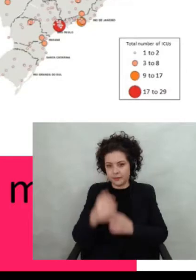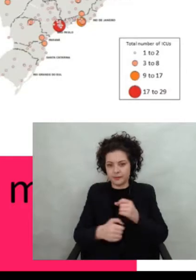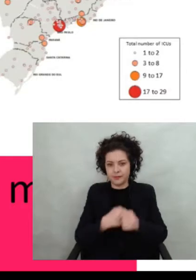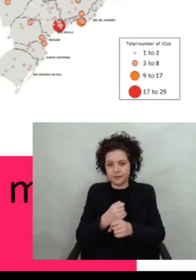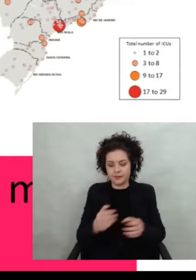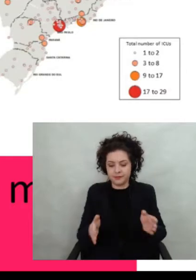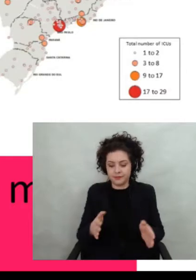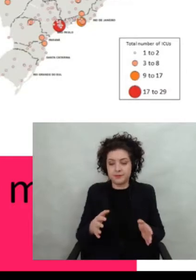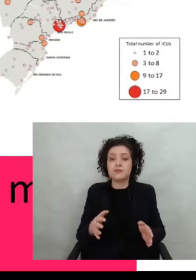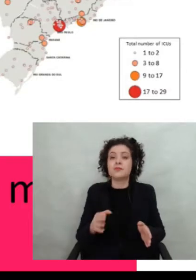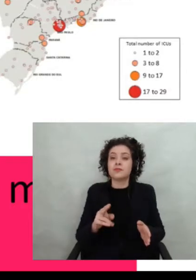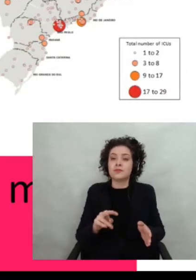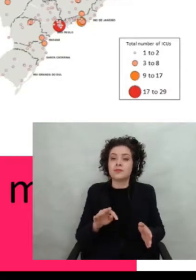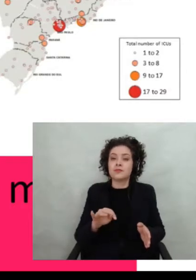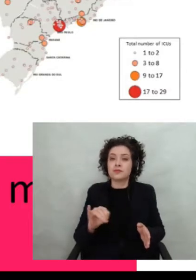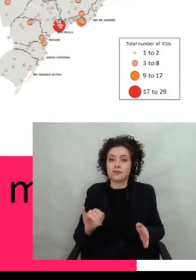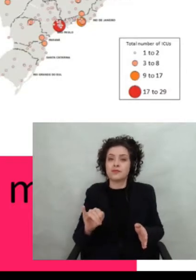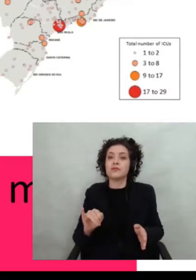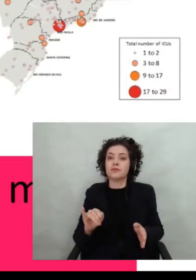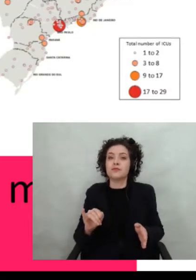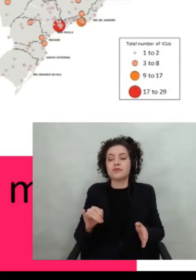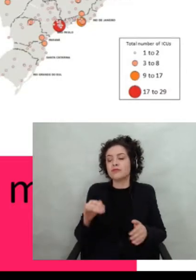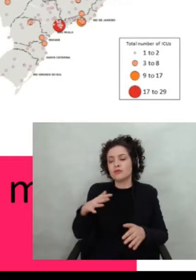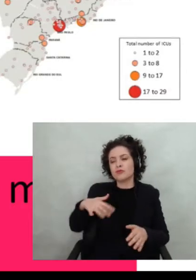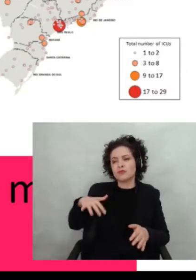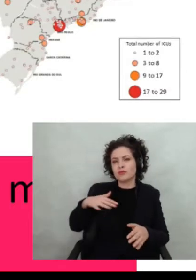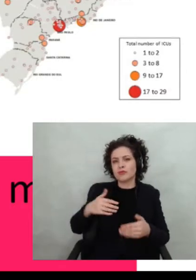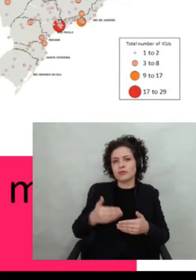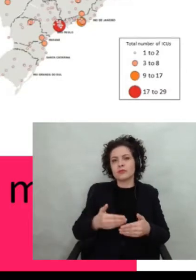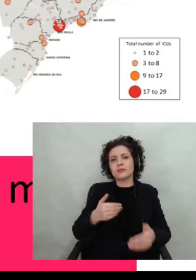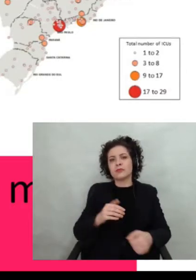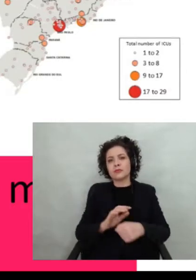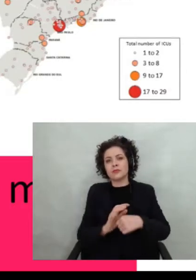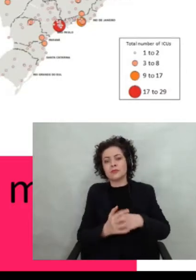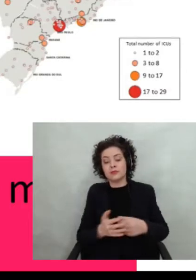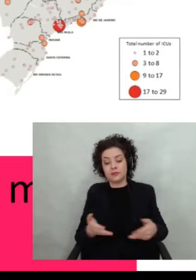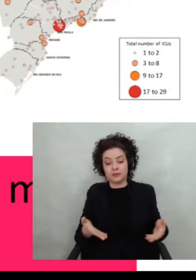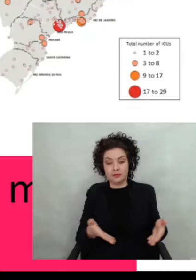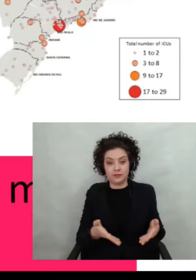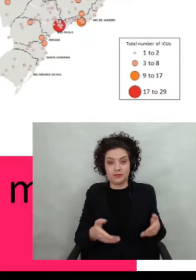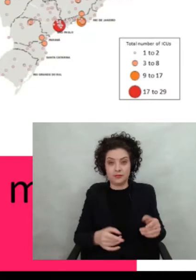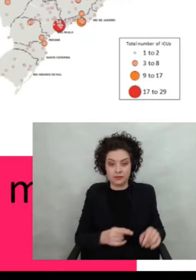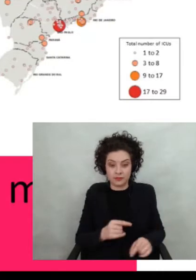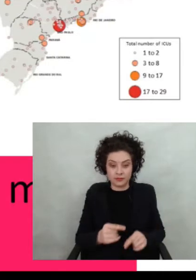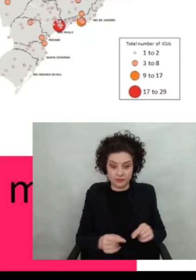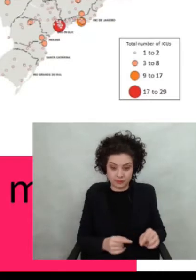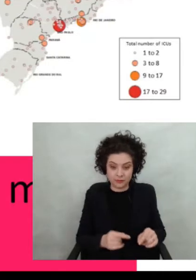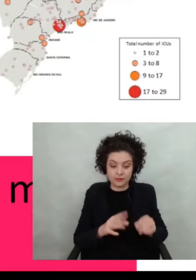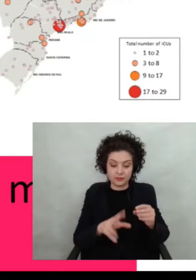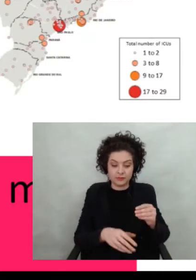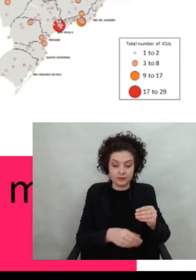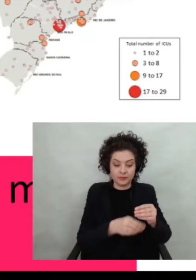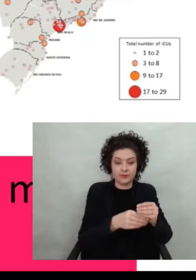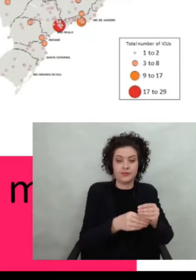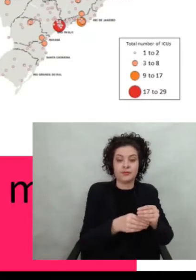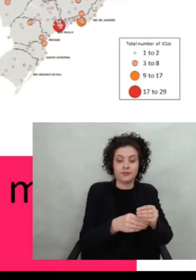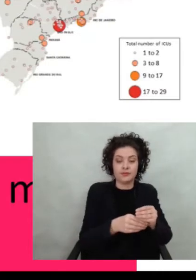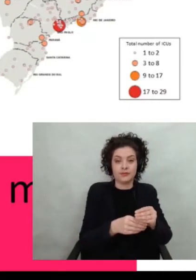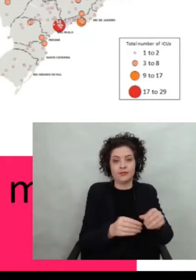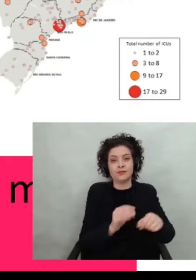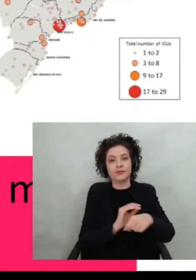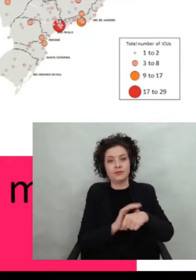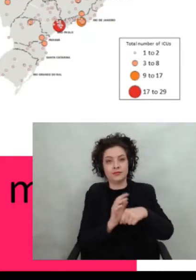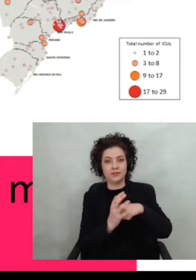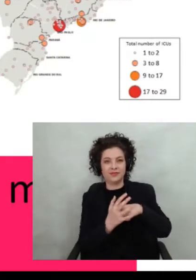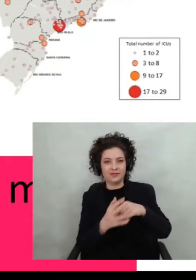terapia intensiva. Mas o que nós temos agora é, em adição a isso, Covid. Né? E só